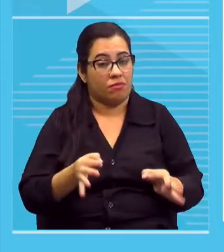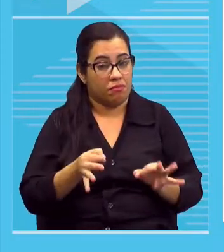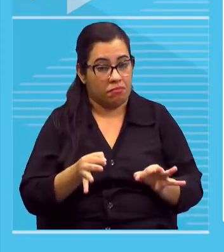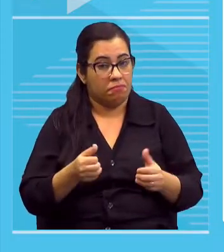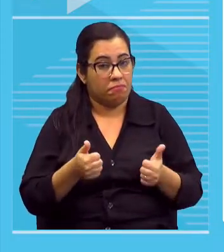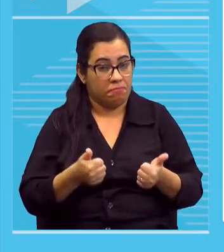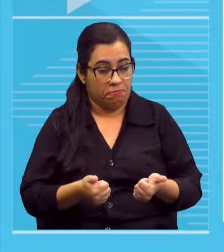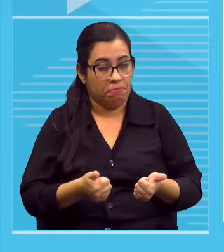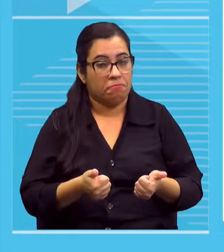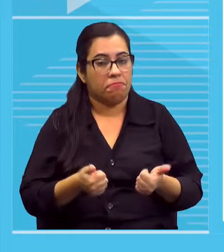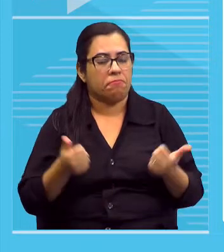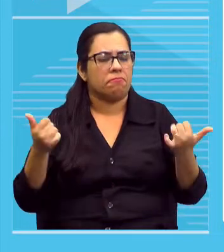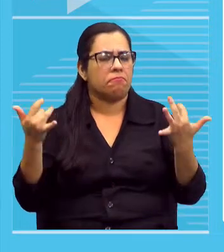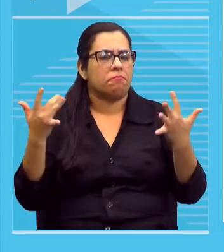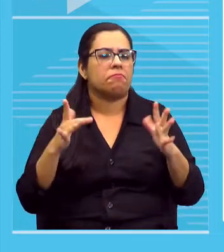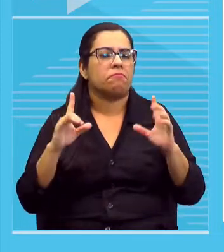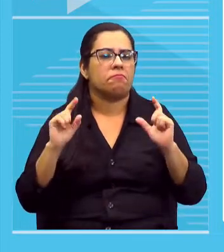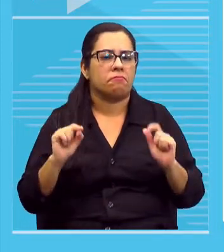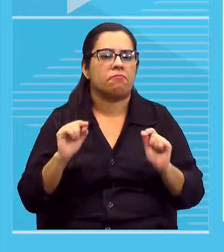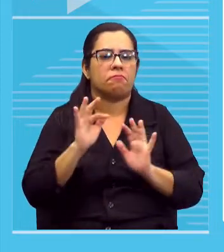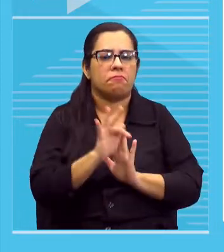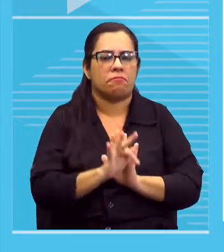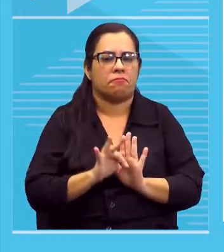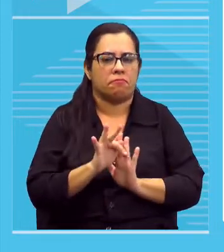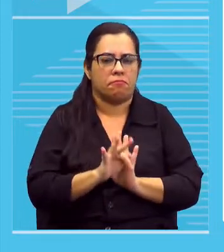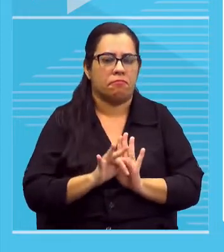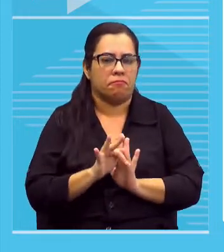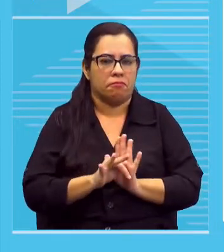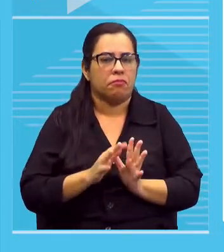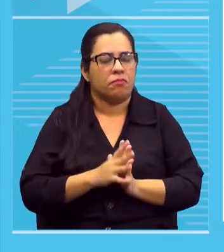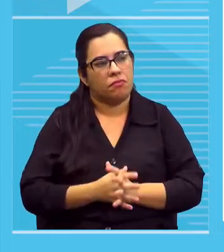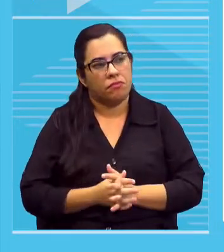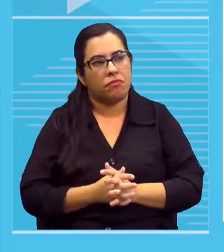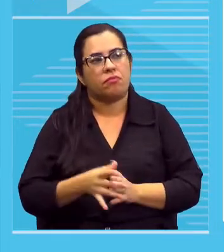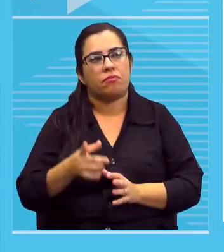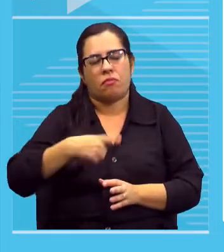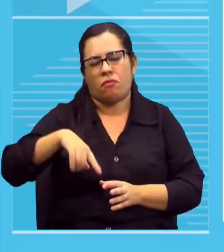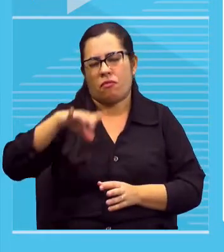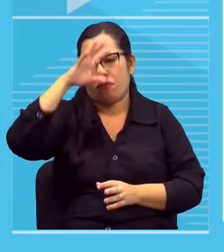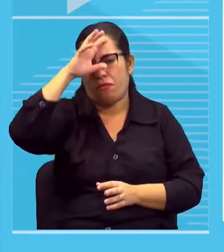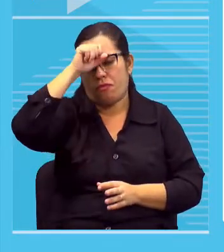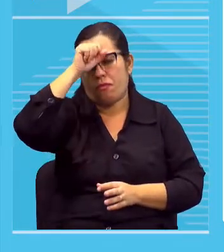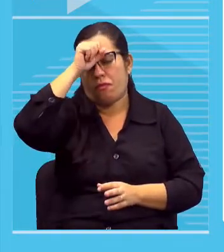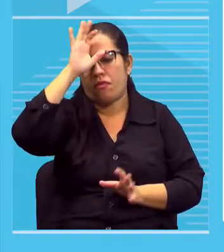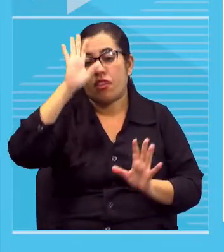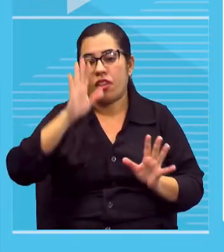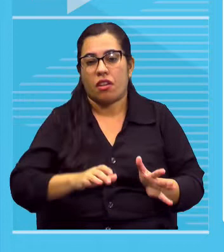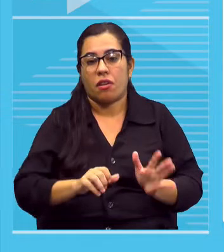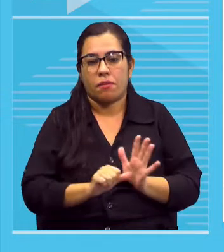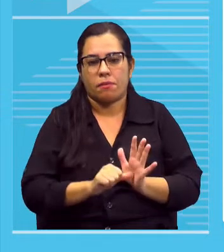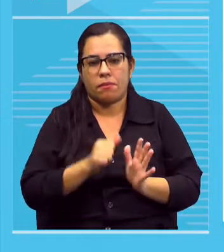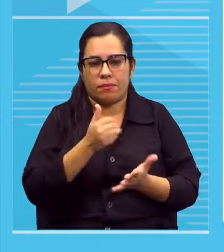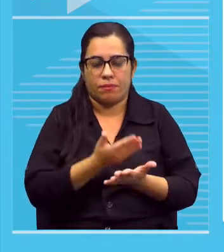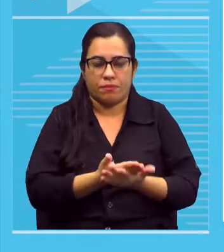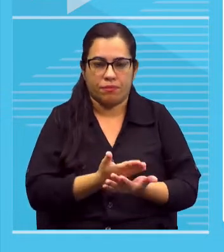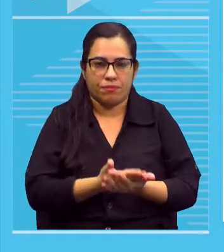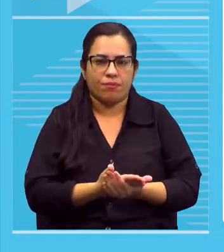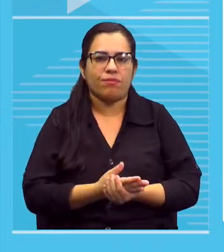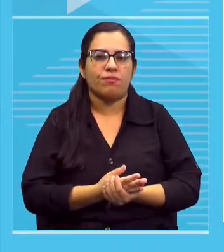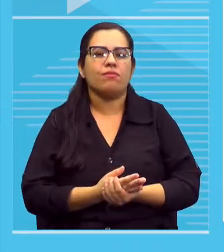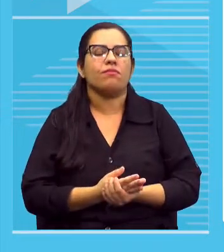correto que que diz a fórmula vocês estão lembrados da fórmula que a gente desenvolveu agora há pouco na primeira aula